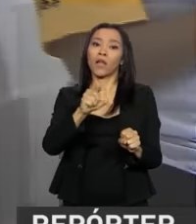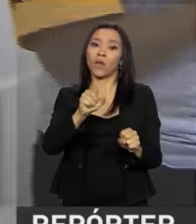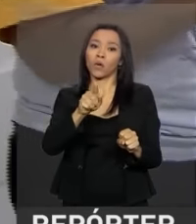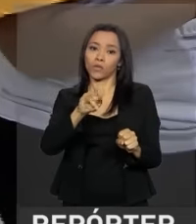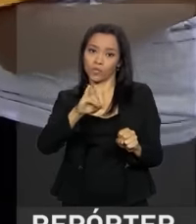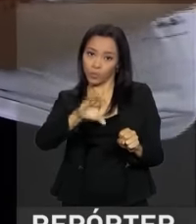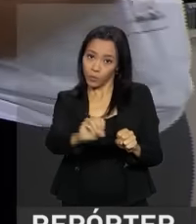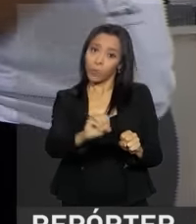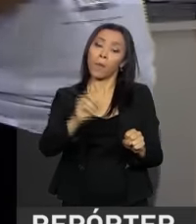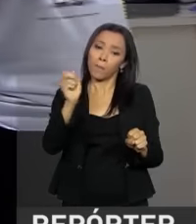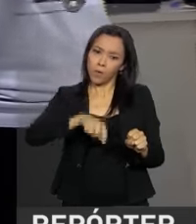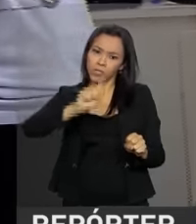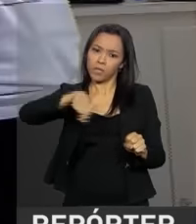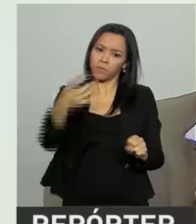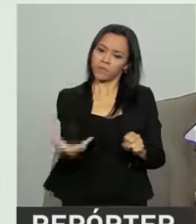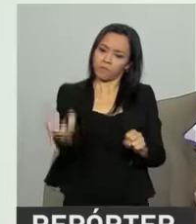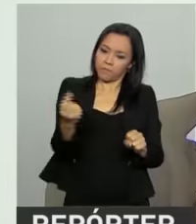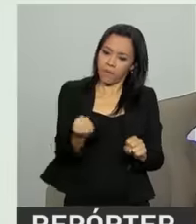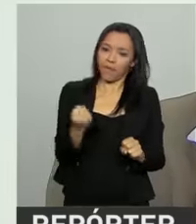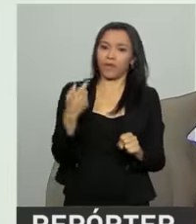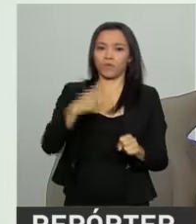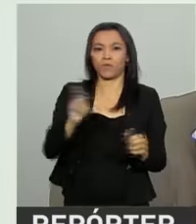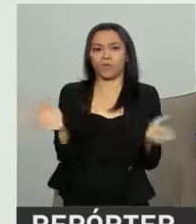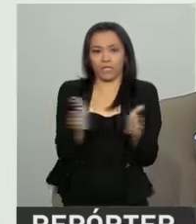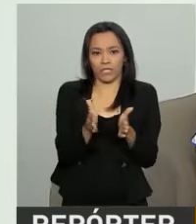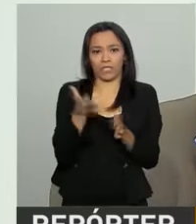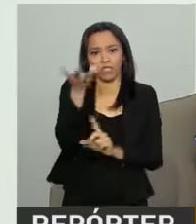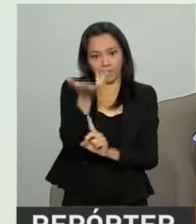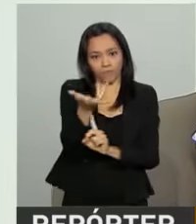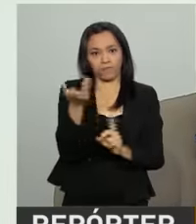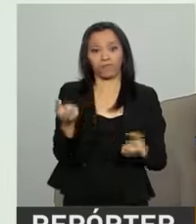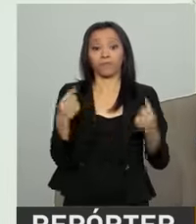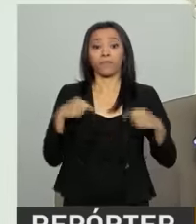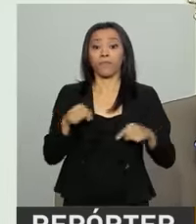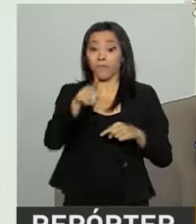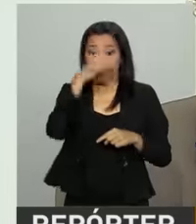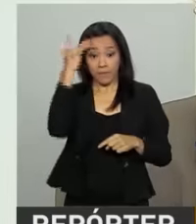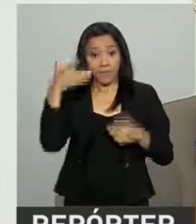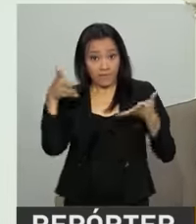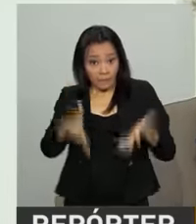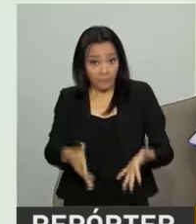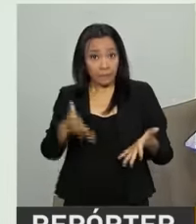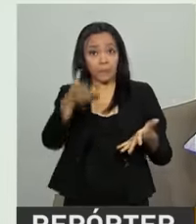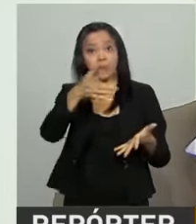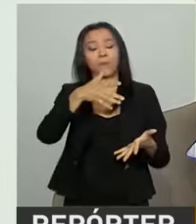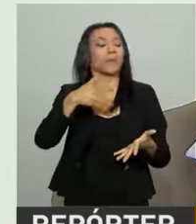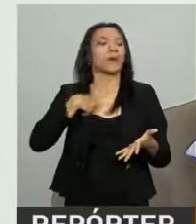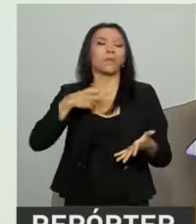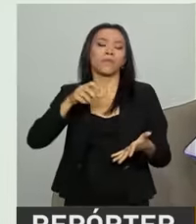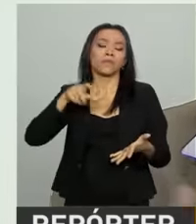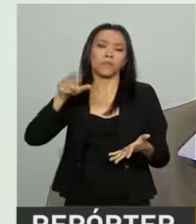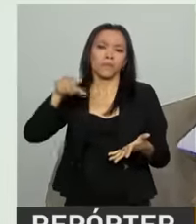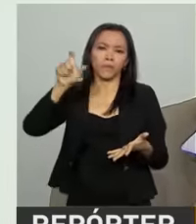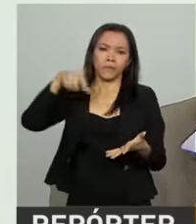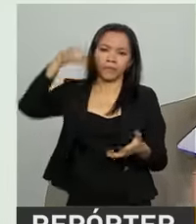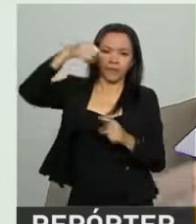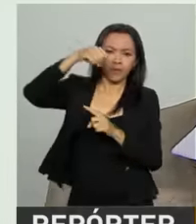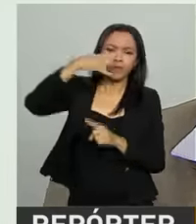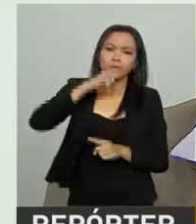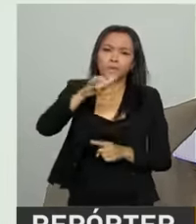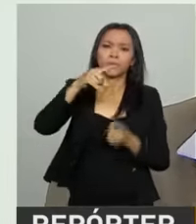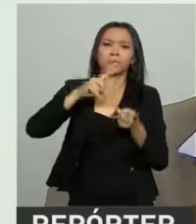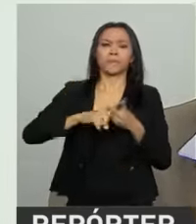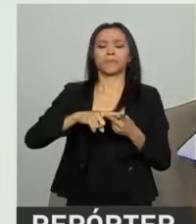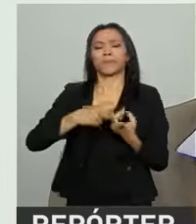as pessoas podem retirar os seus kits famílias beneficiárias de programas sociais do Governo Federal como tarifa social de energia elétrica Pronatec